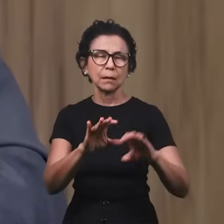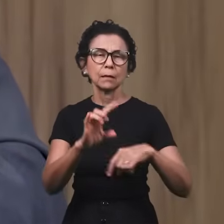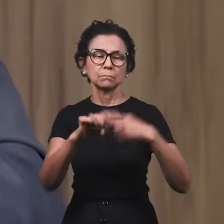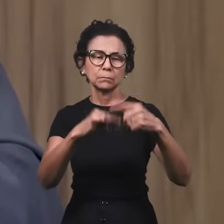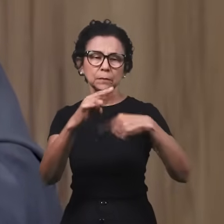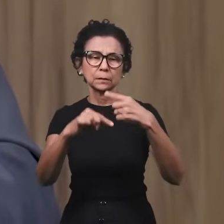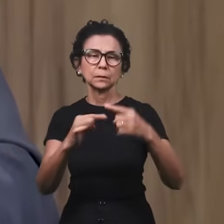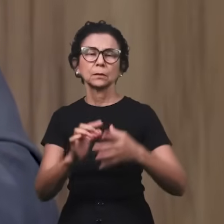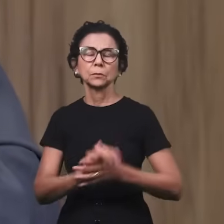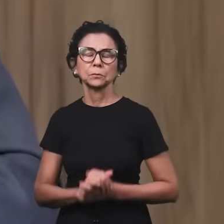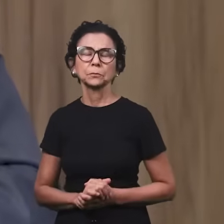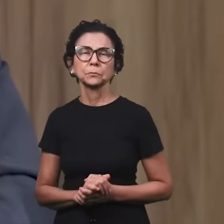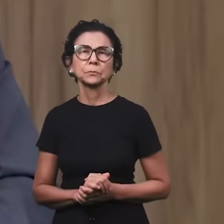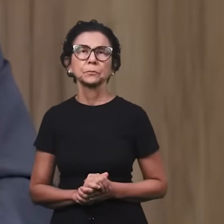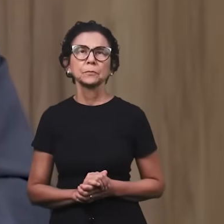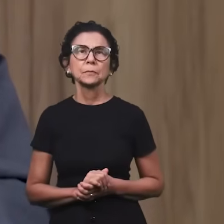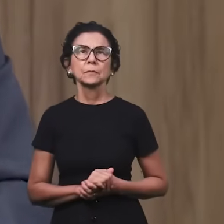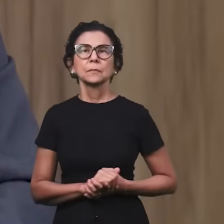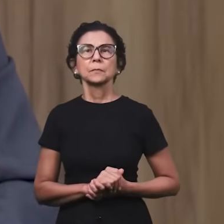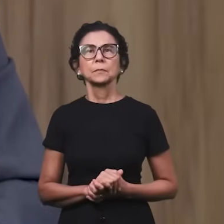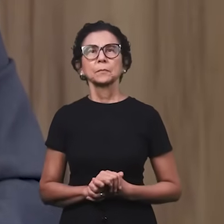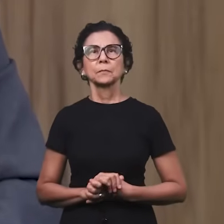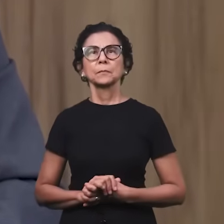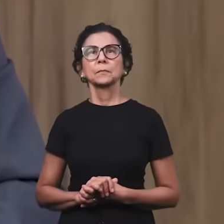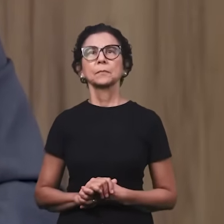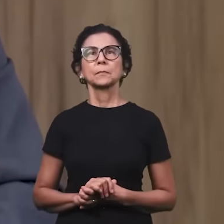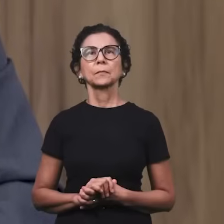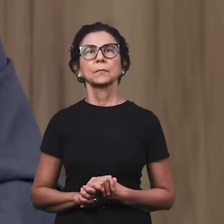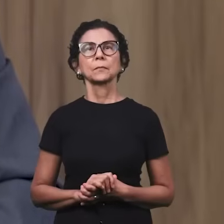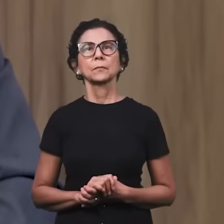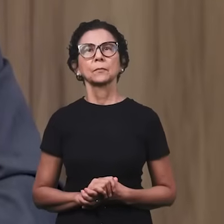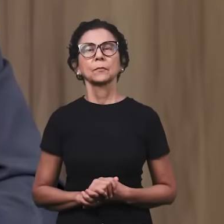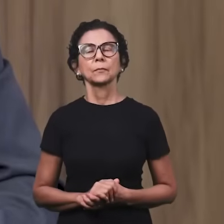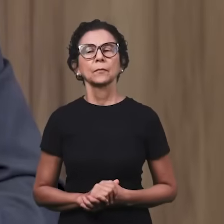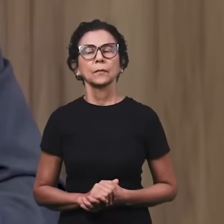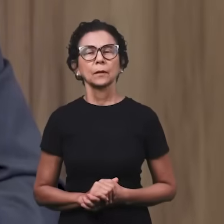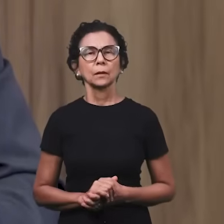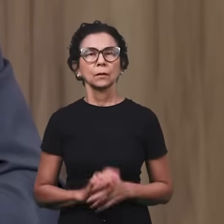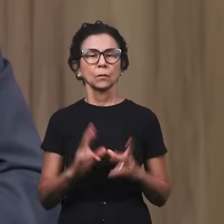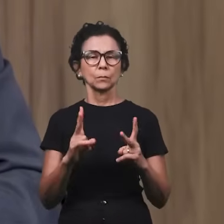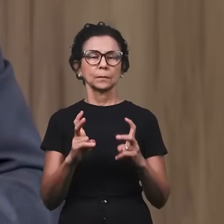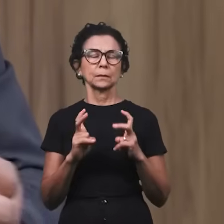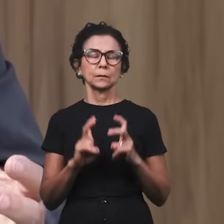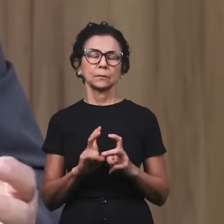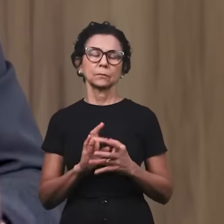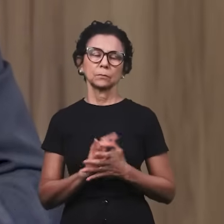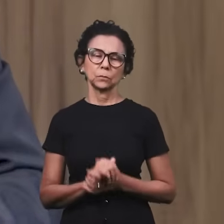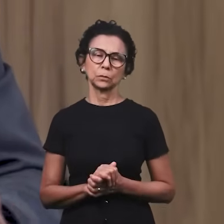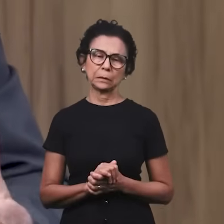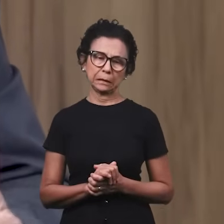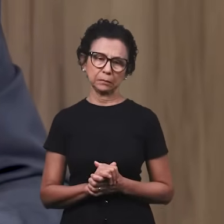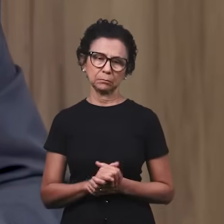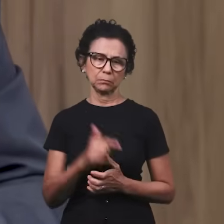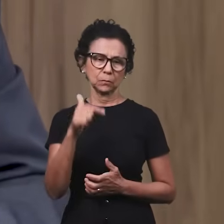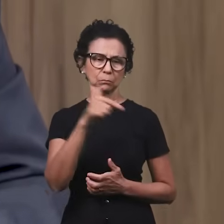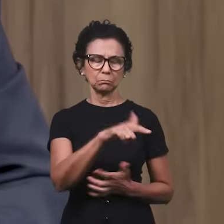que hoje, né, a gente tem muitas coisas no mundo,